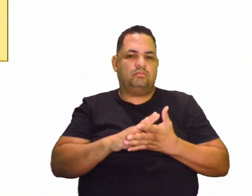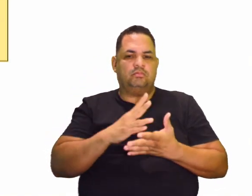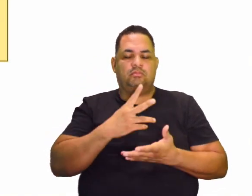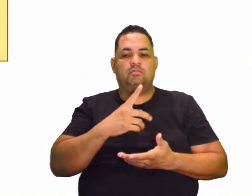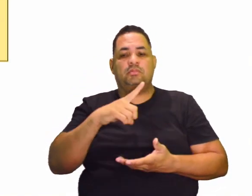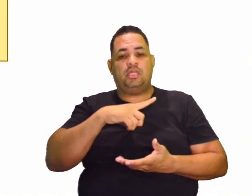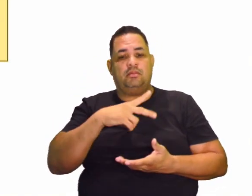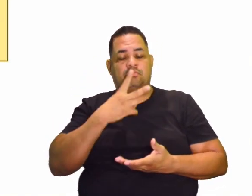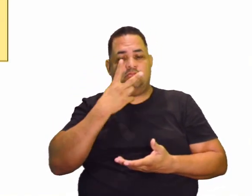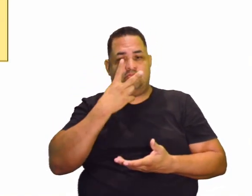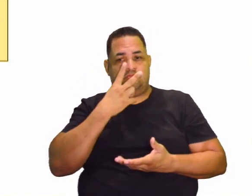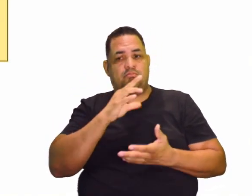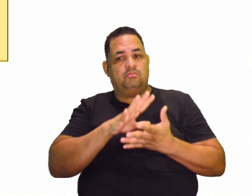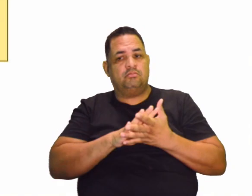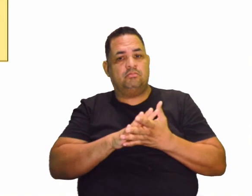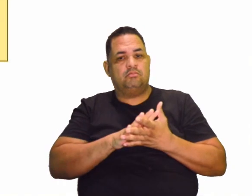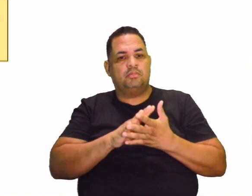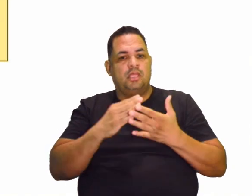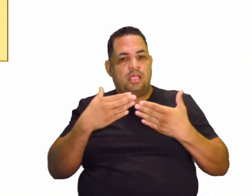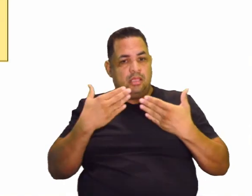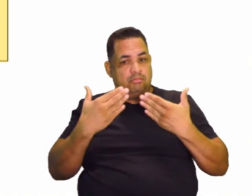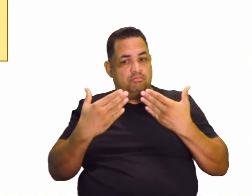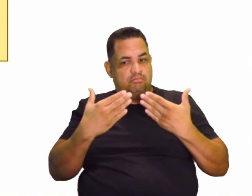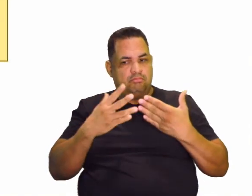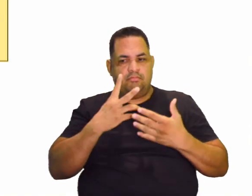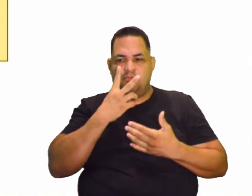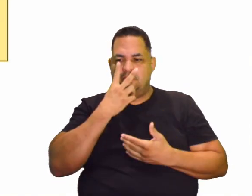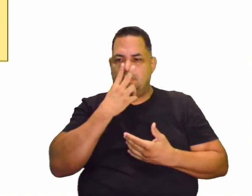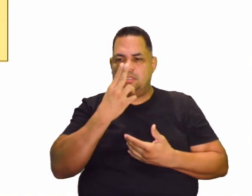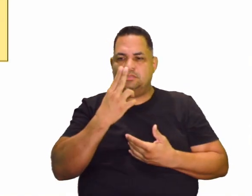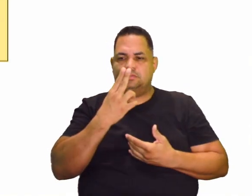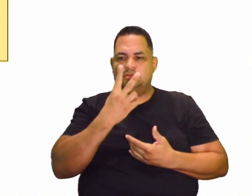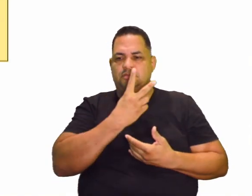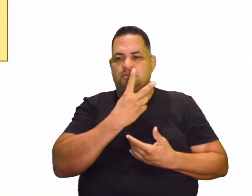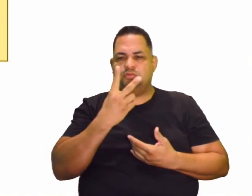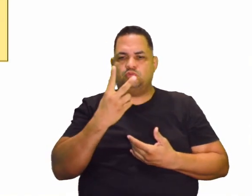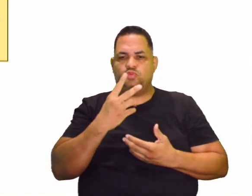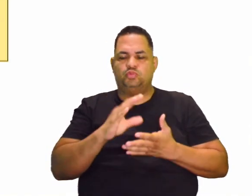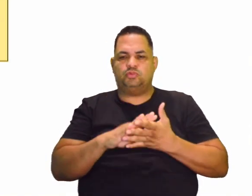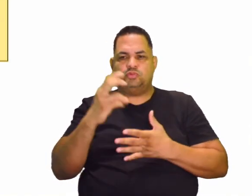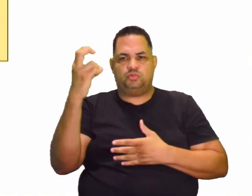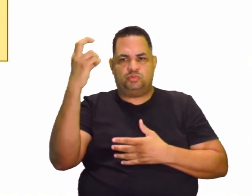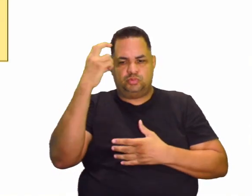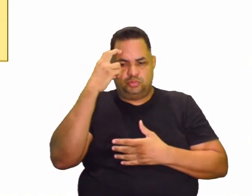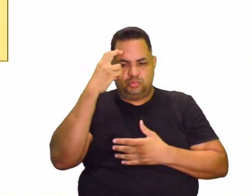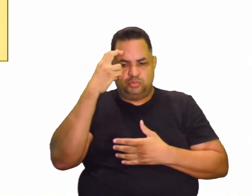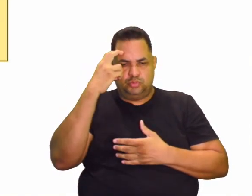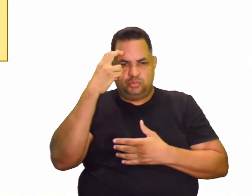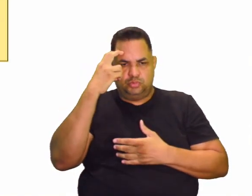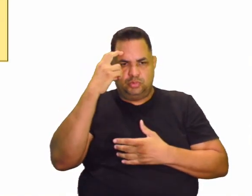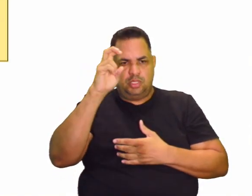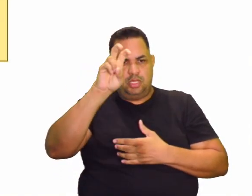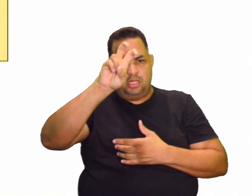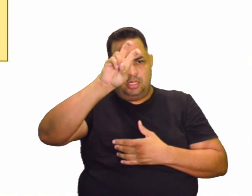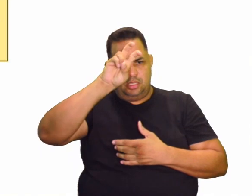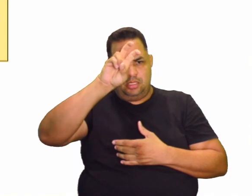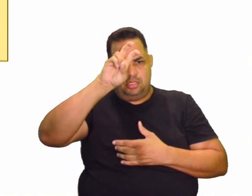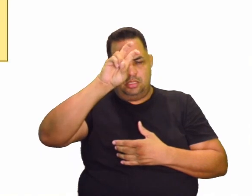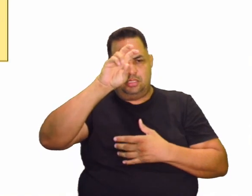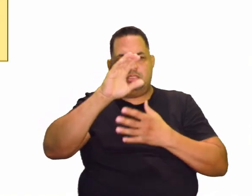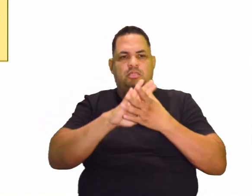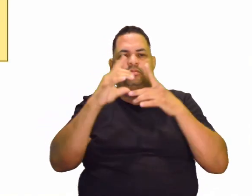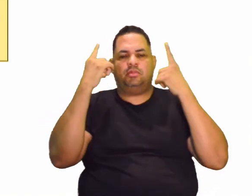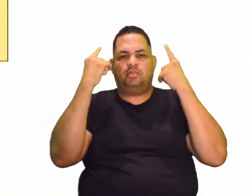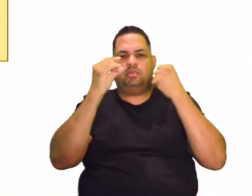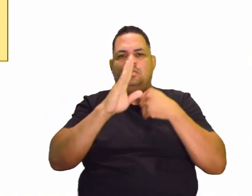cultura romana com a cultura grega, né? Que havia deuses também. Aqui nós observamos nomes diferentes, porém com